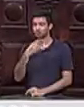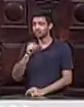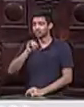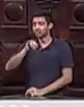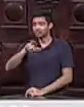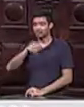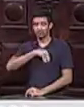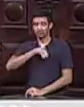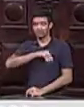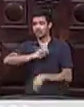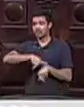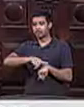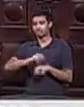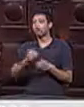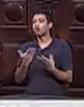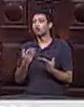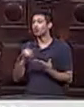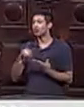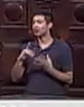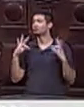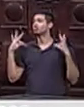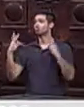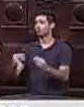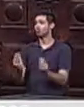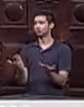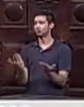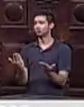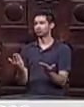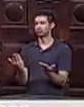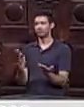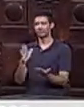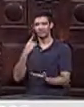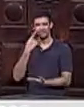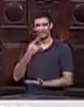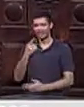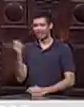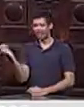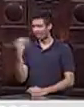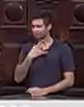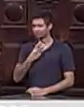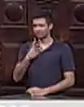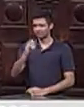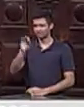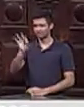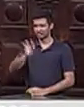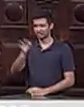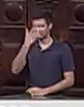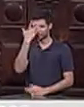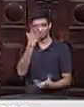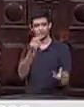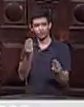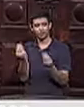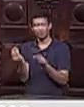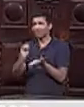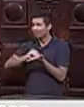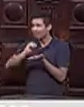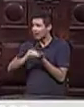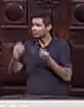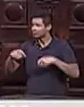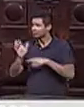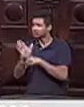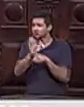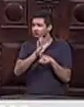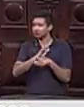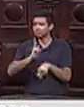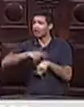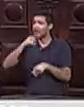significa deixar de atender 30% da quantitativa de pessoas que necessitam de atendimento